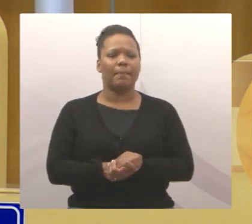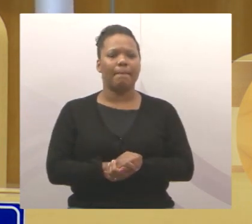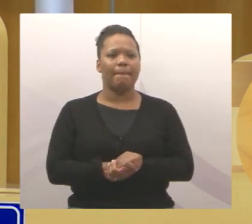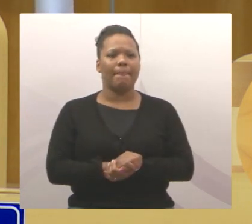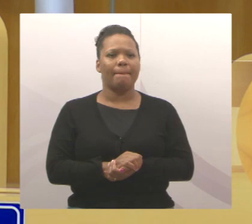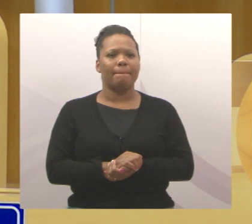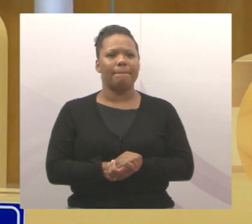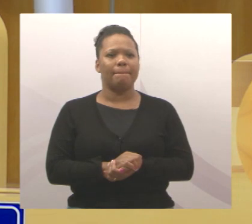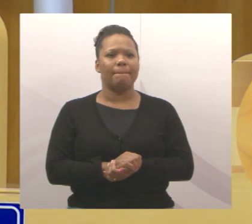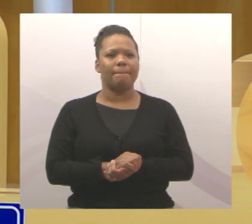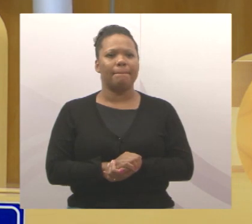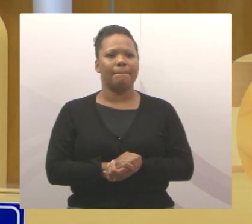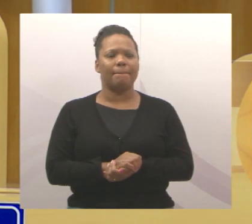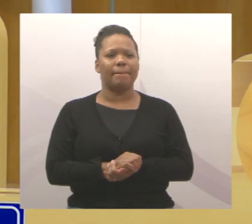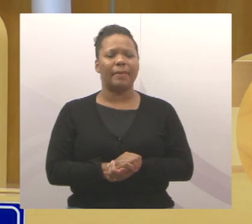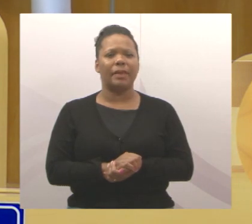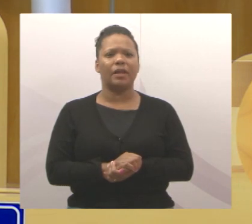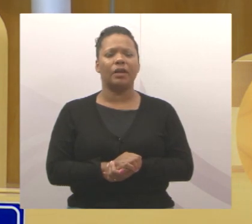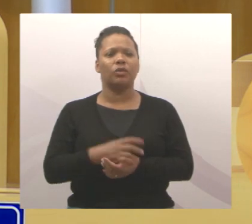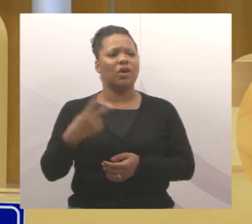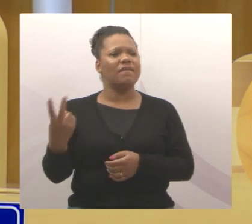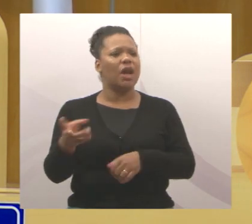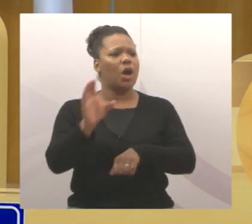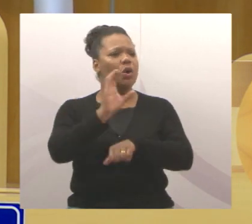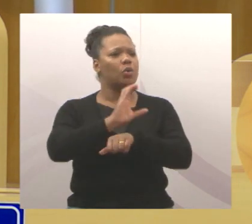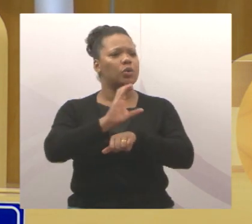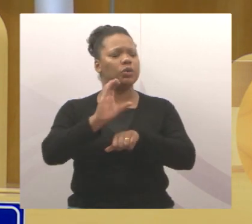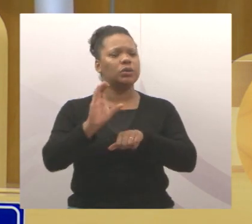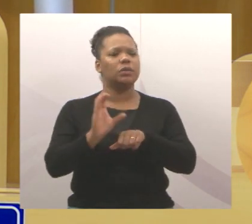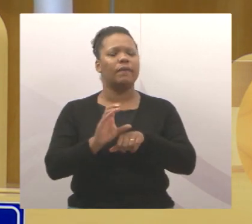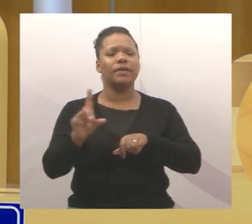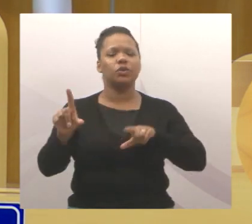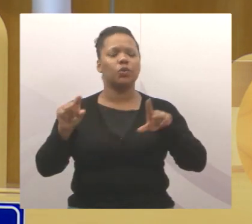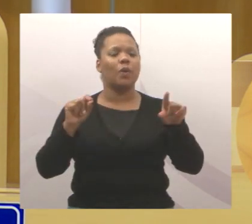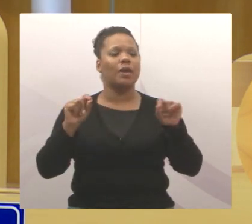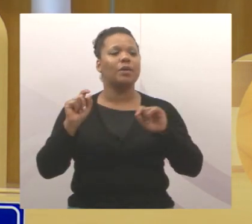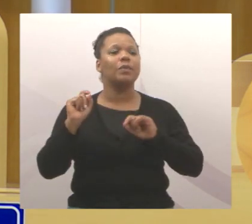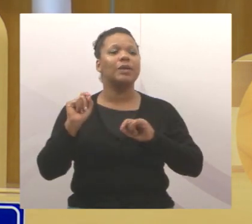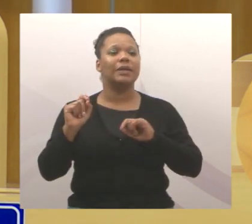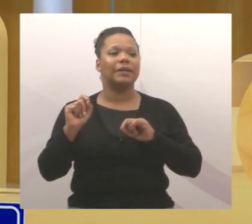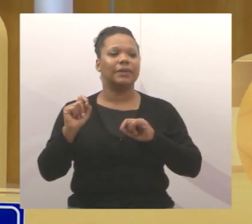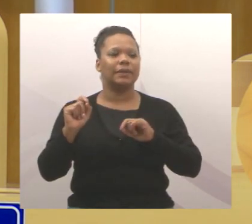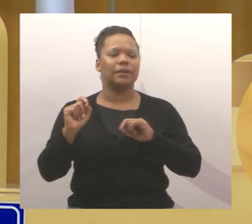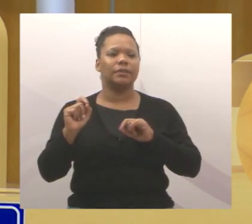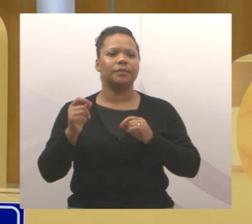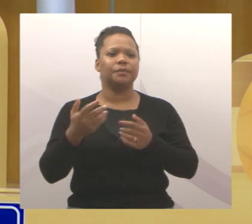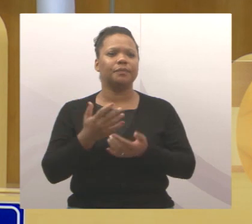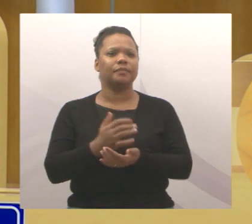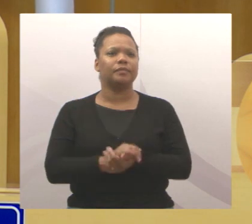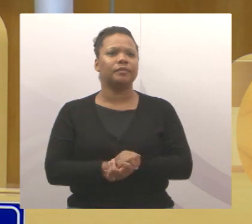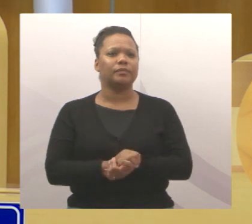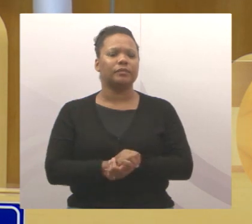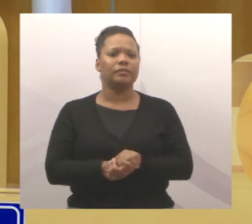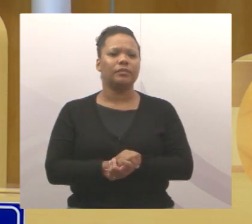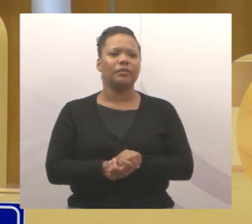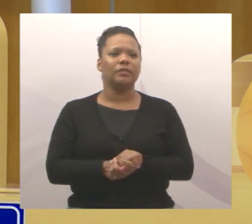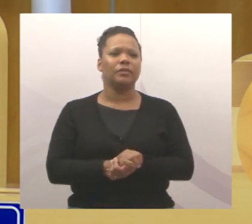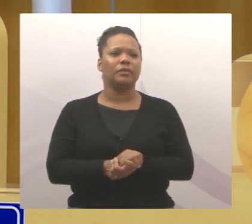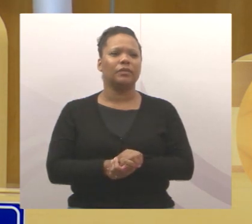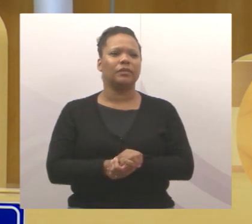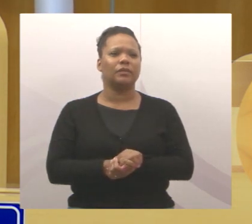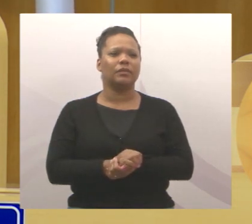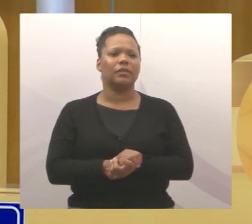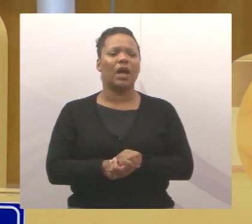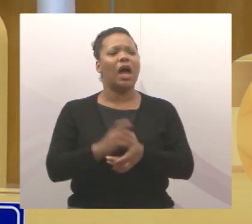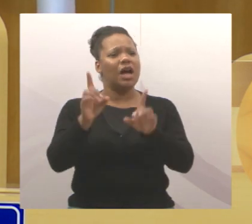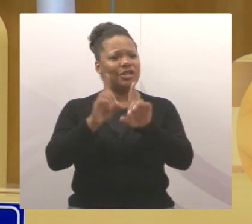ou valor constitucional, havemos de optar também, no caso concreto, pela prevalência